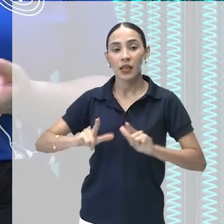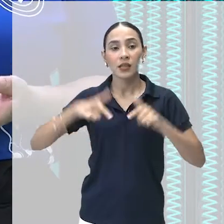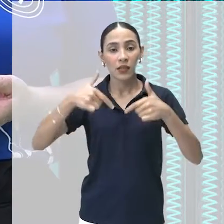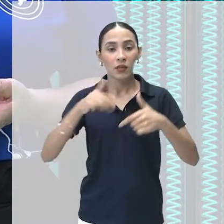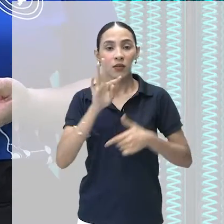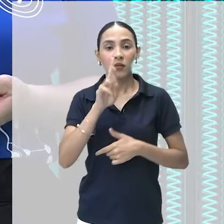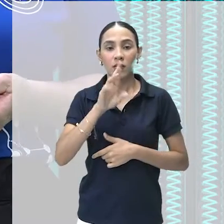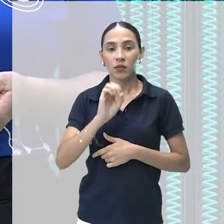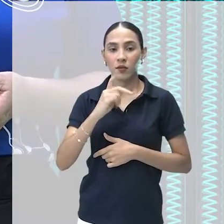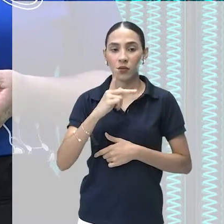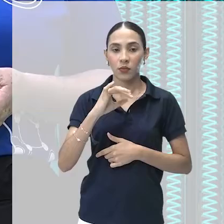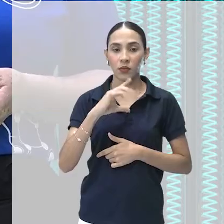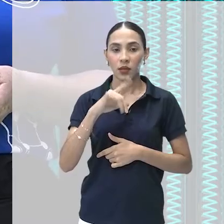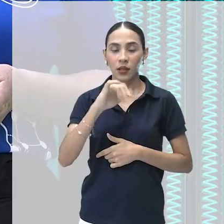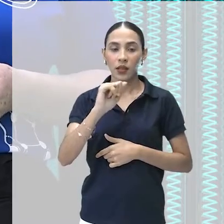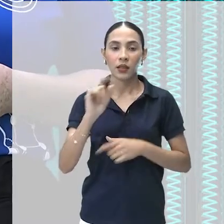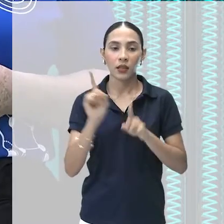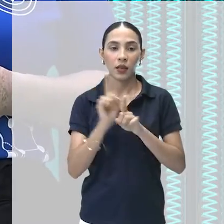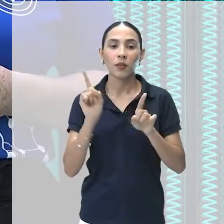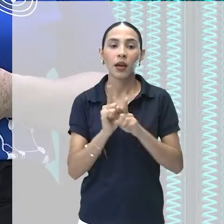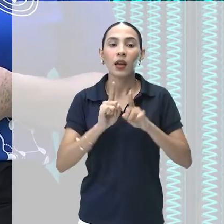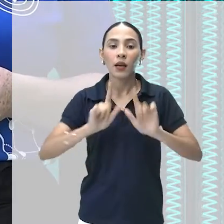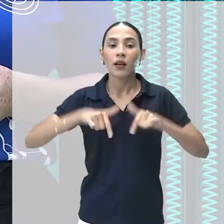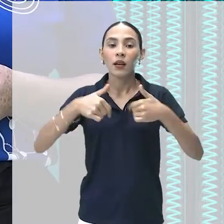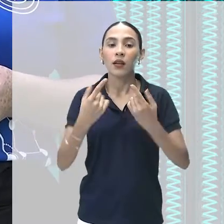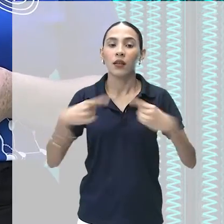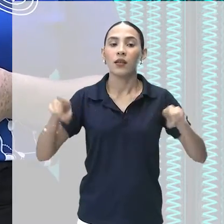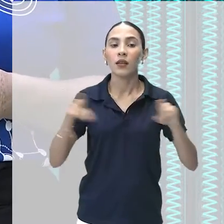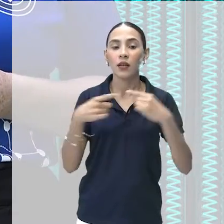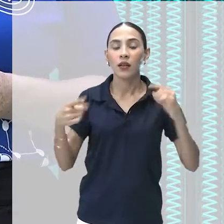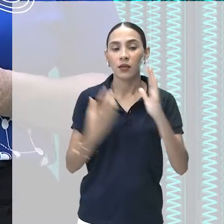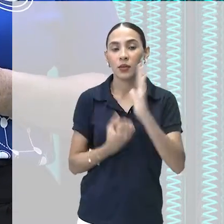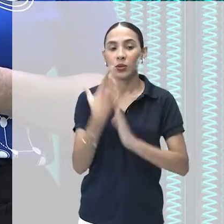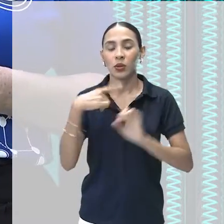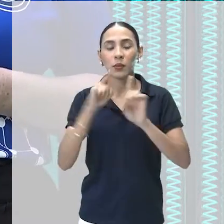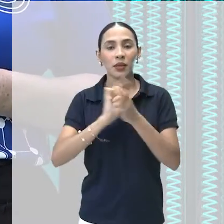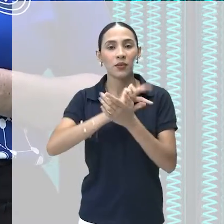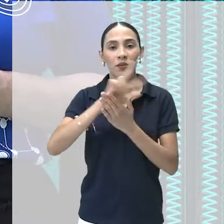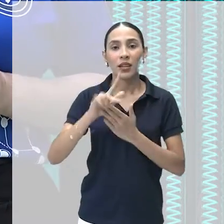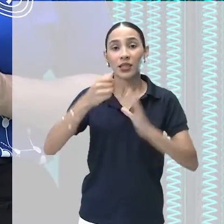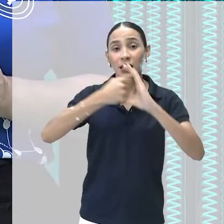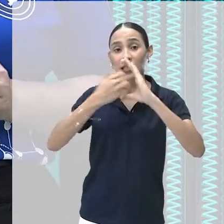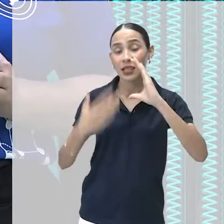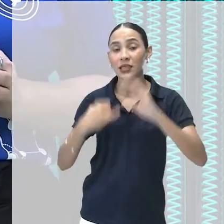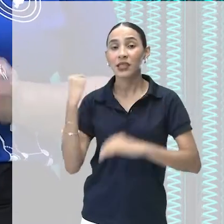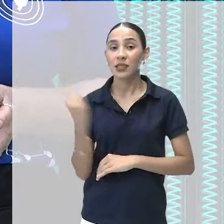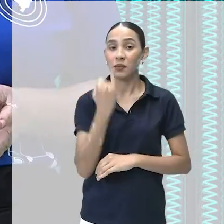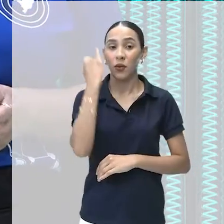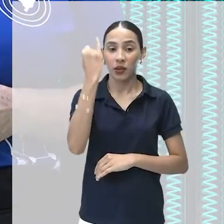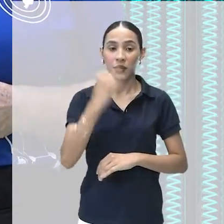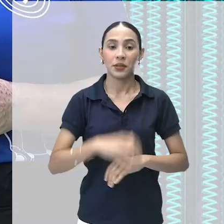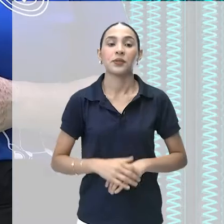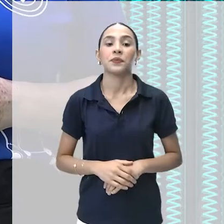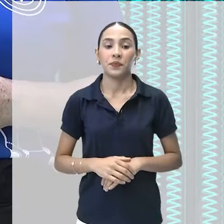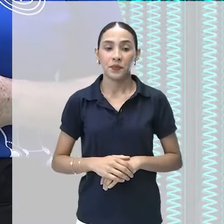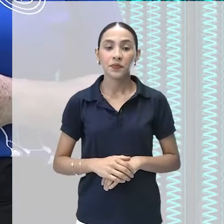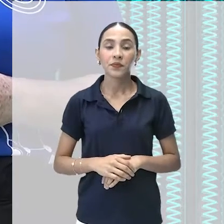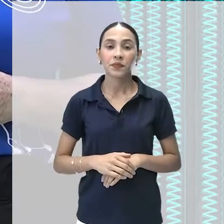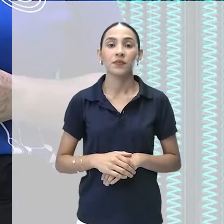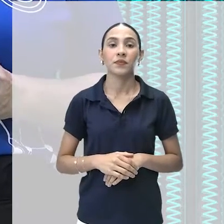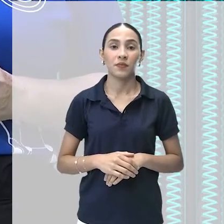movimento Tropicália? O movimento musical Tropicália apresentou uma série de características inovadoras